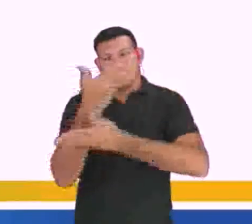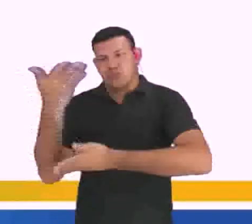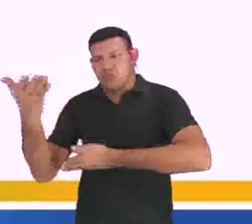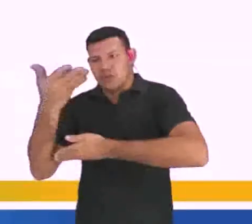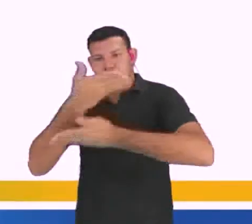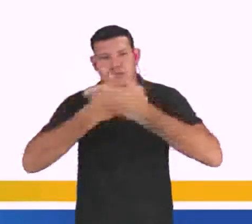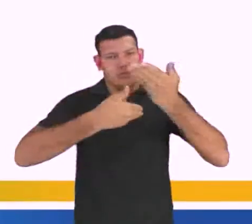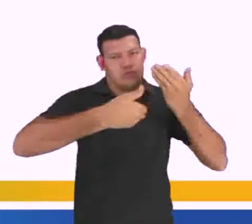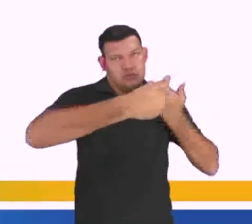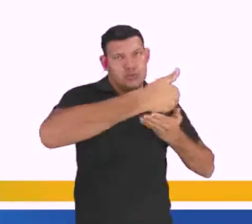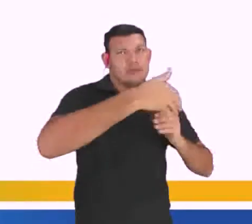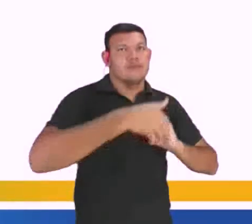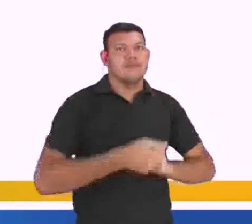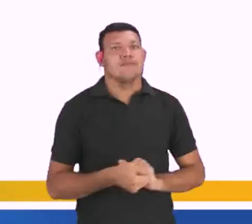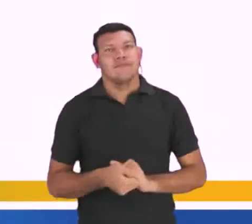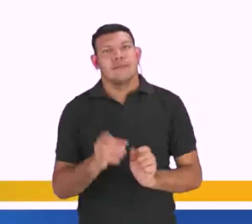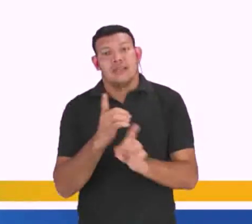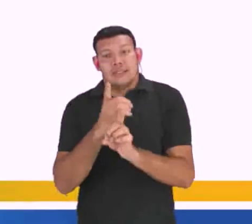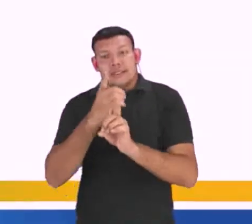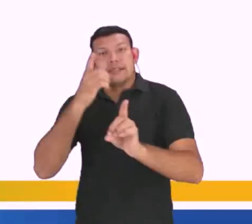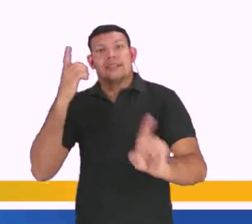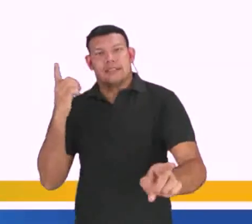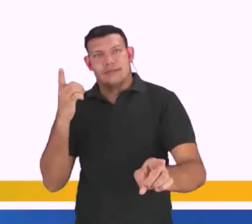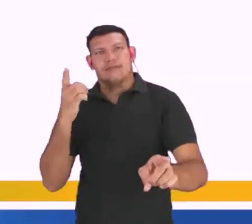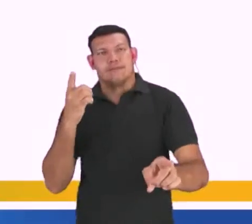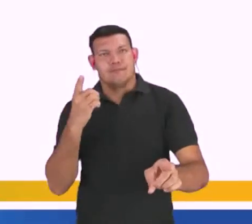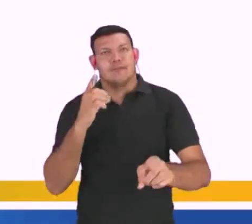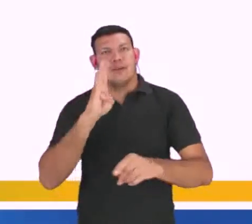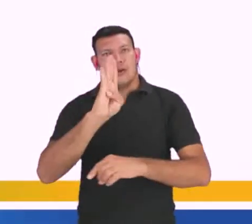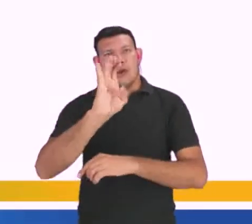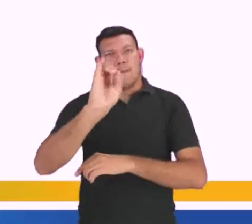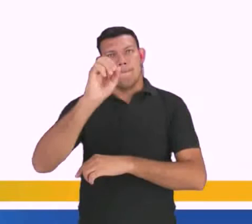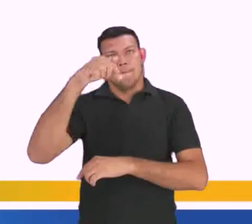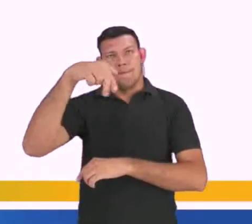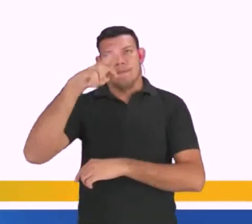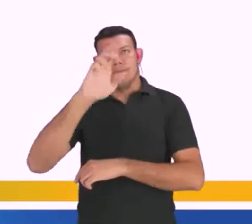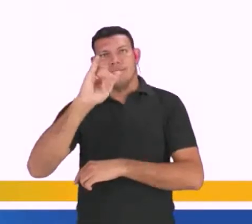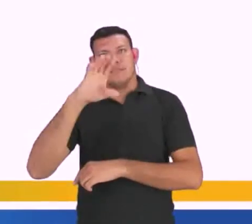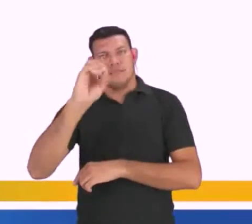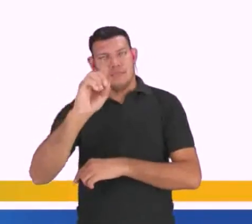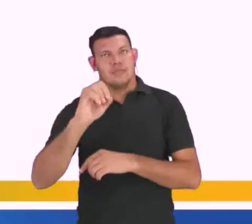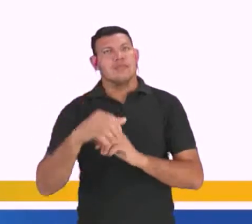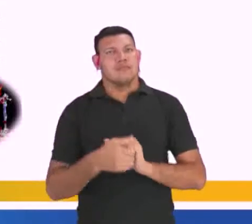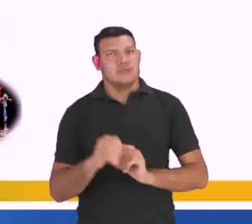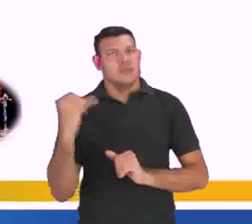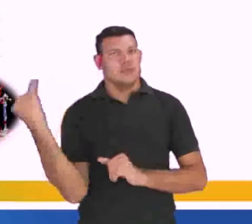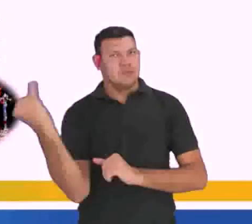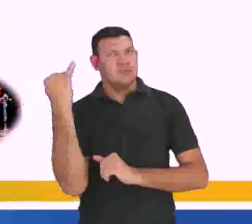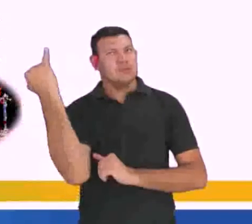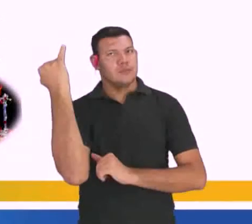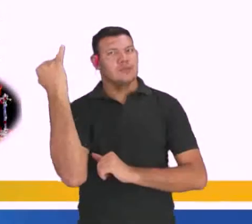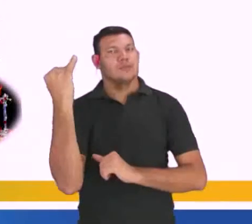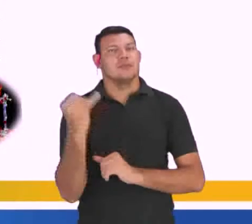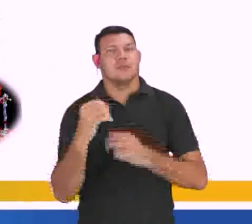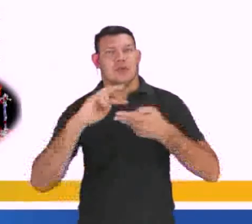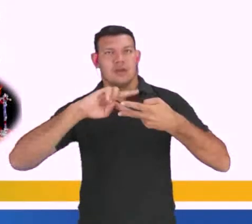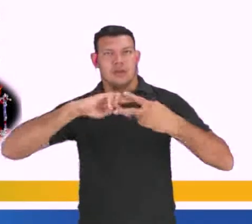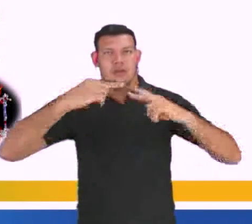e RNA. A grande descoberta da bioquímica foi o DNA. Aqui, como vocês podem ver nessa